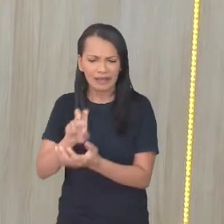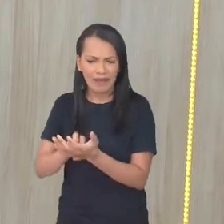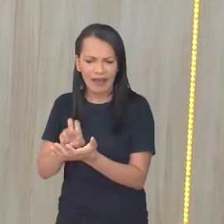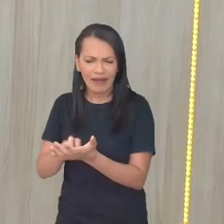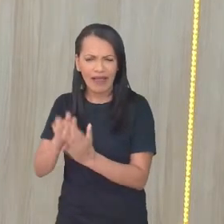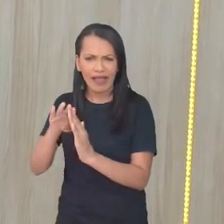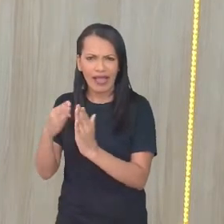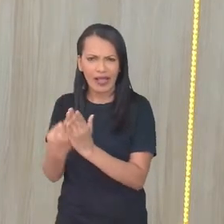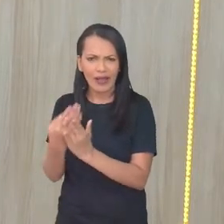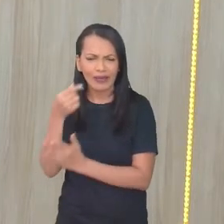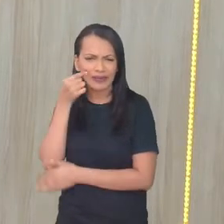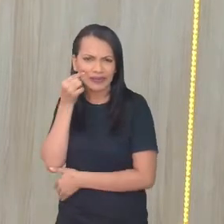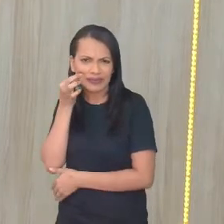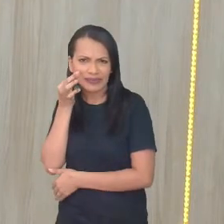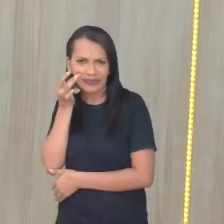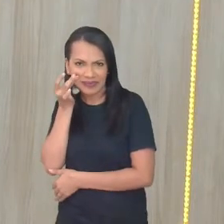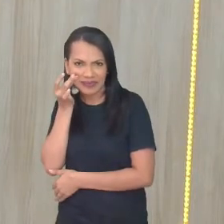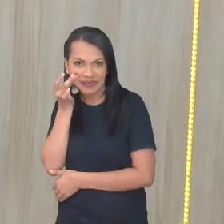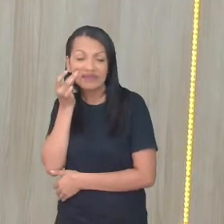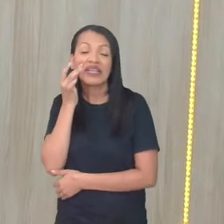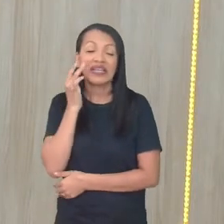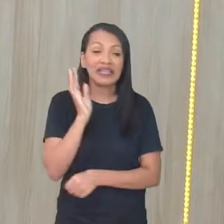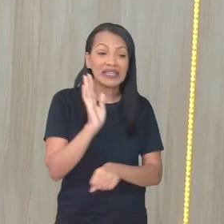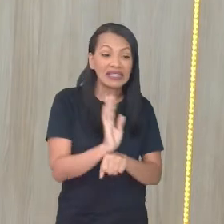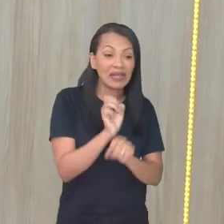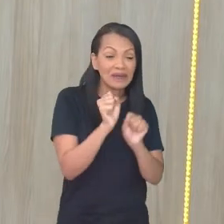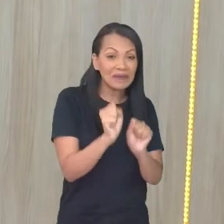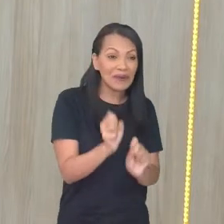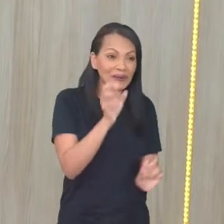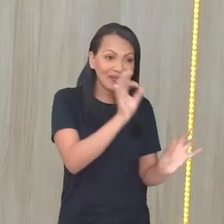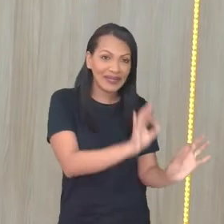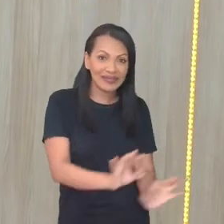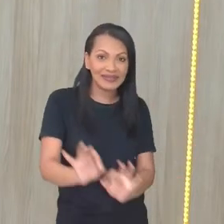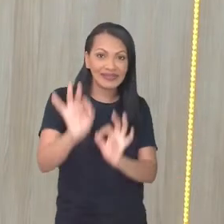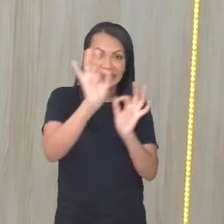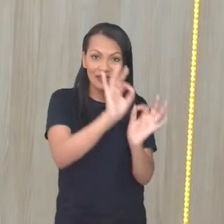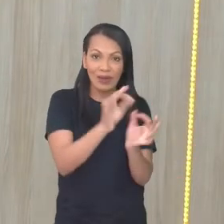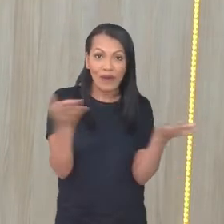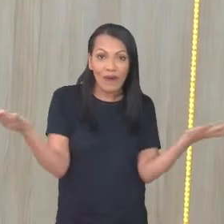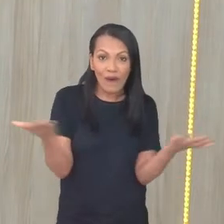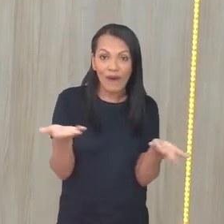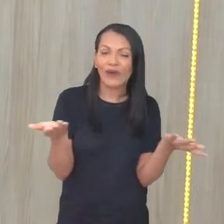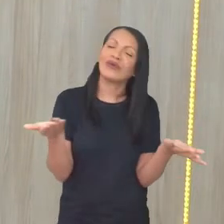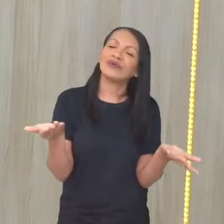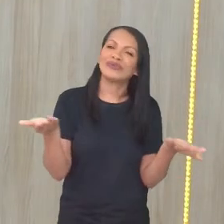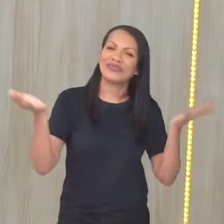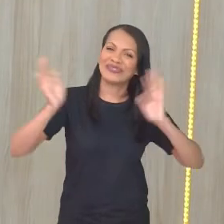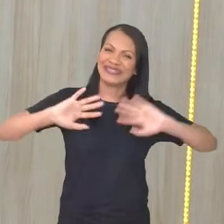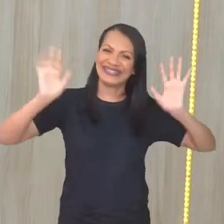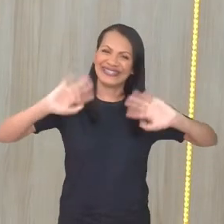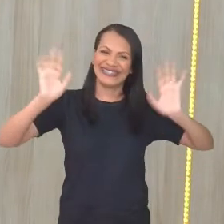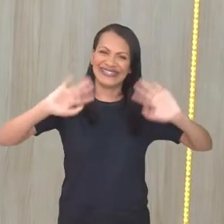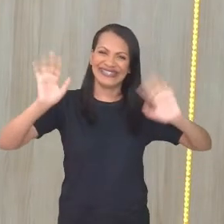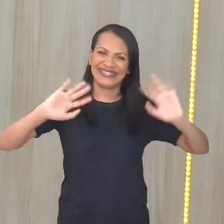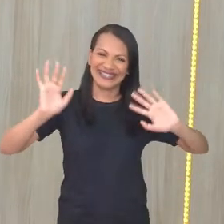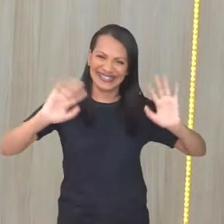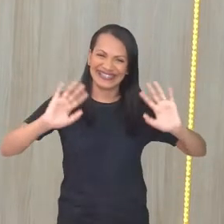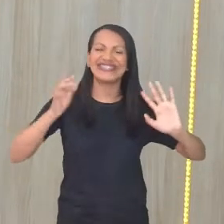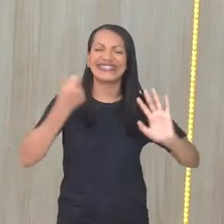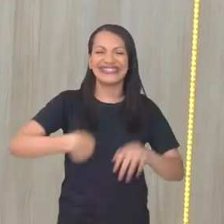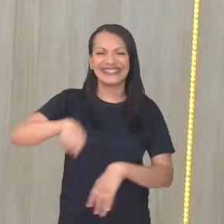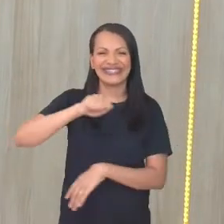acompanha a reprise à tarde. E hoje nós contamos com a ajuda dela, a Jéssiquinha, ela aqui, ó,